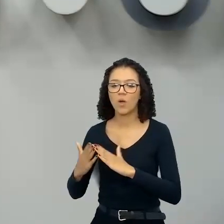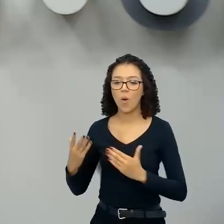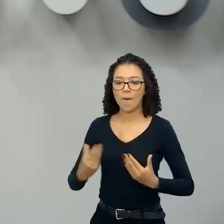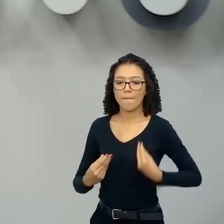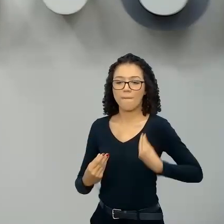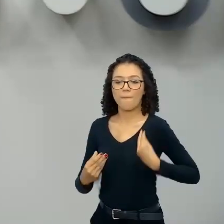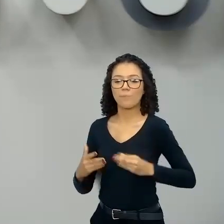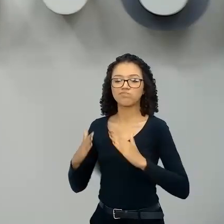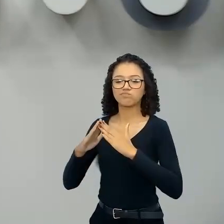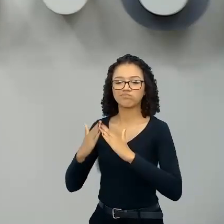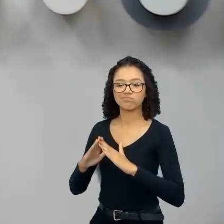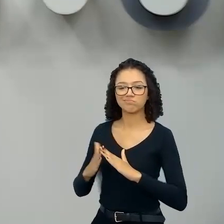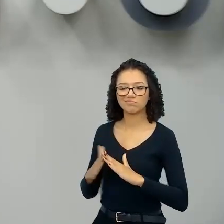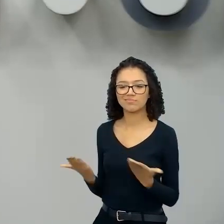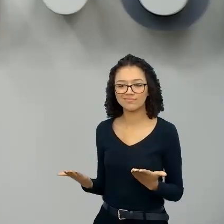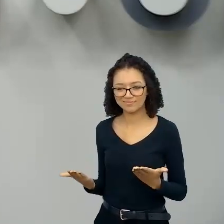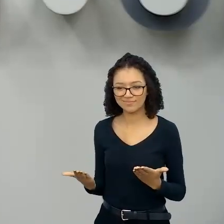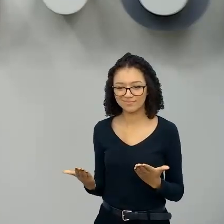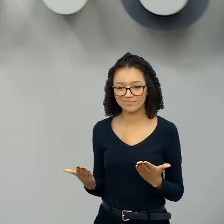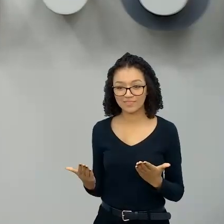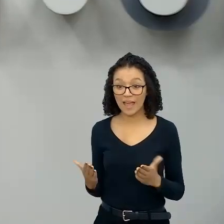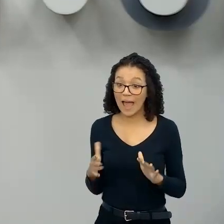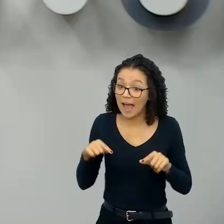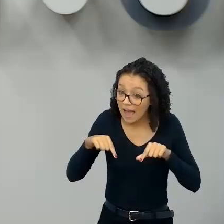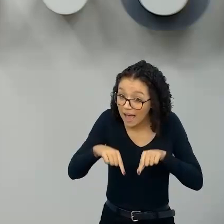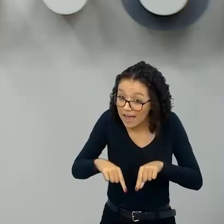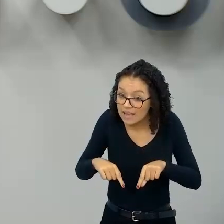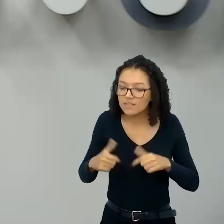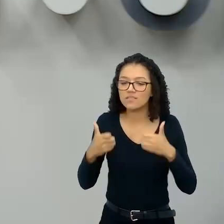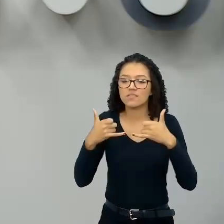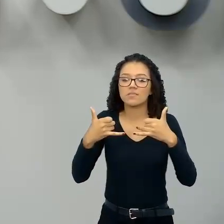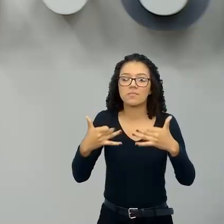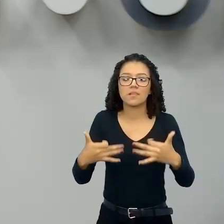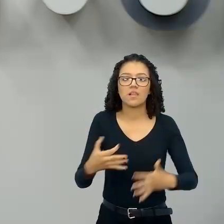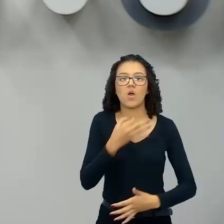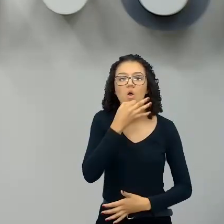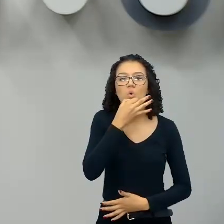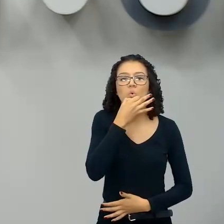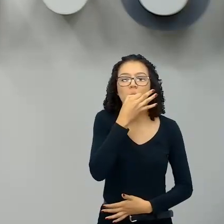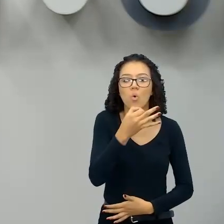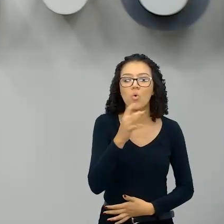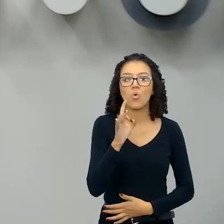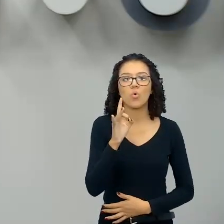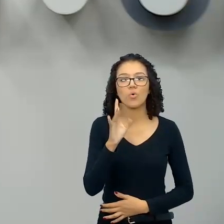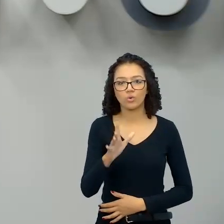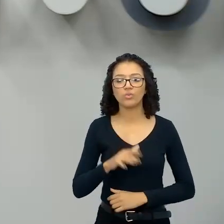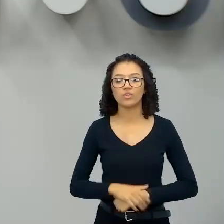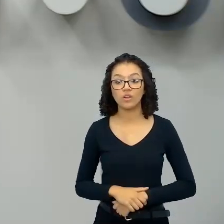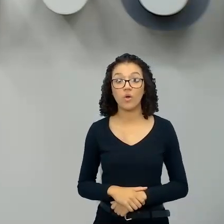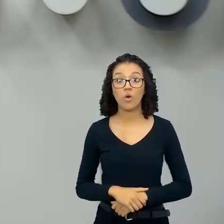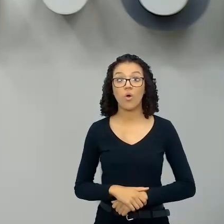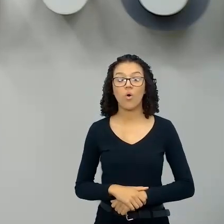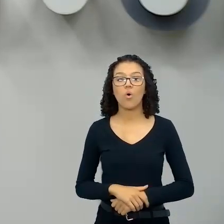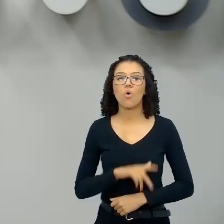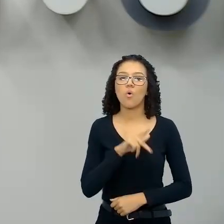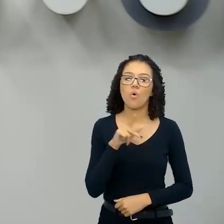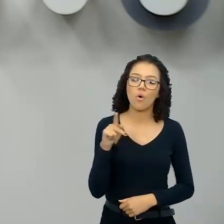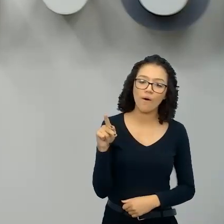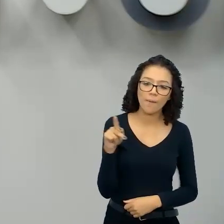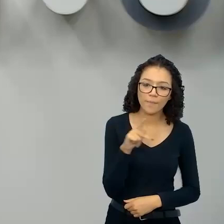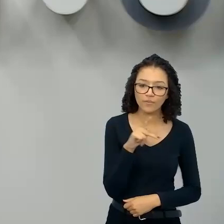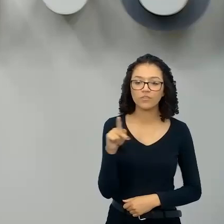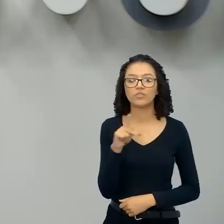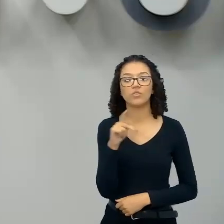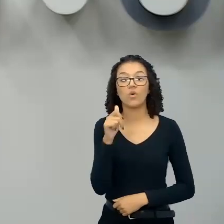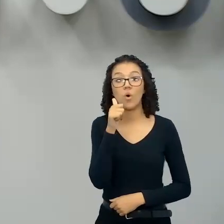bom ressaltar que o que nós fazemos aqui é uma sugestão. A gente sabe da importância do trabalho que professores e professoras fazem dentro das unidades